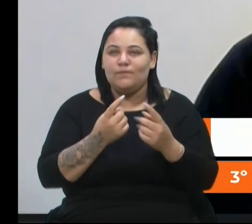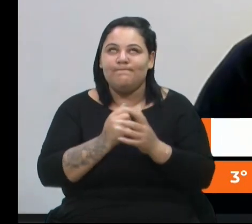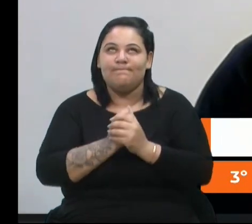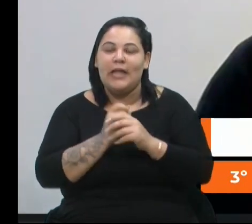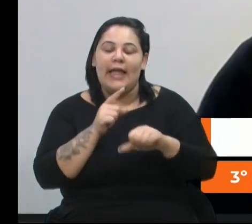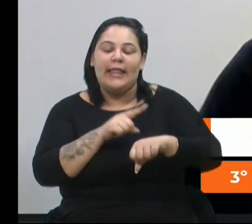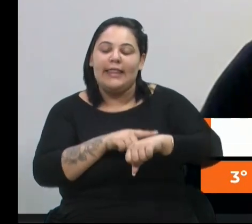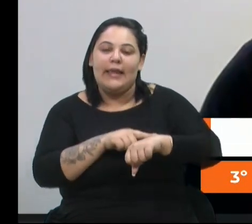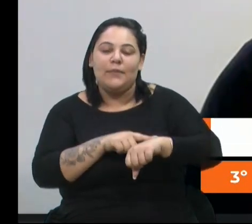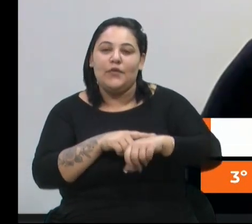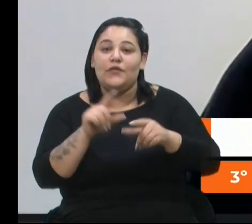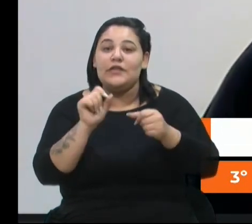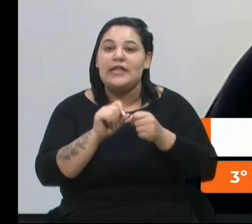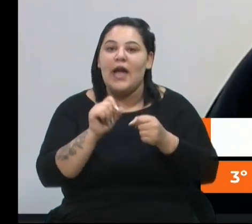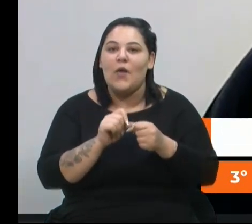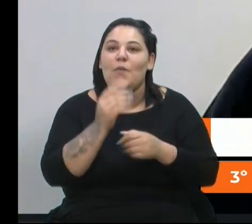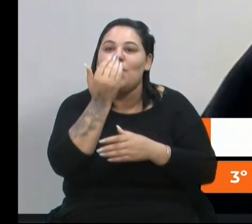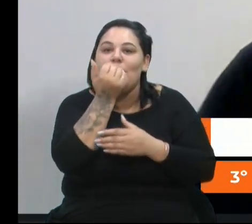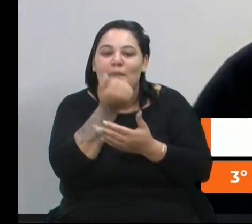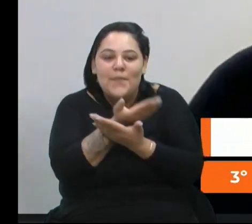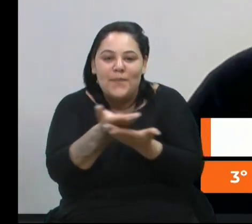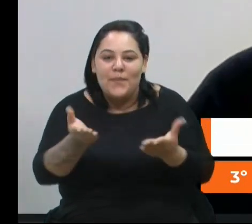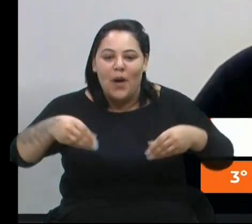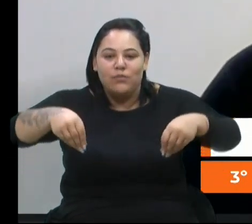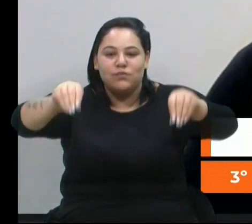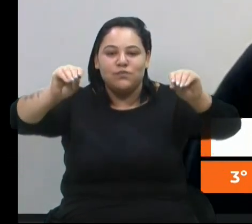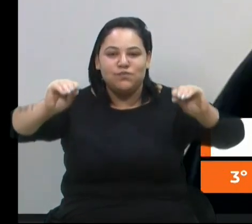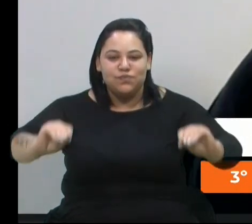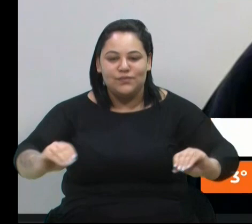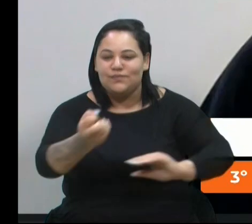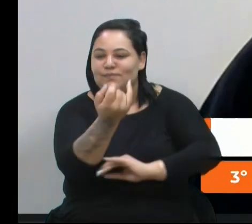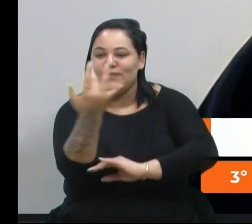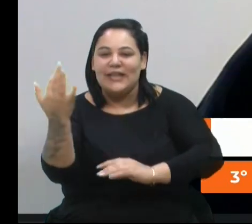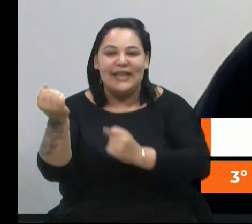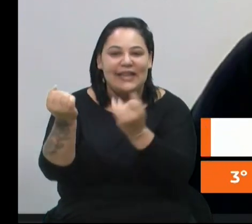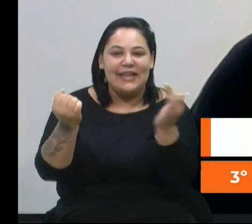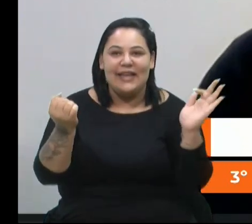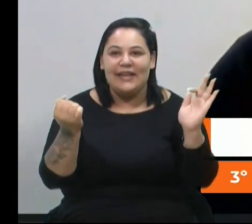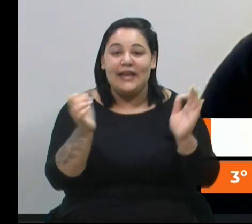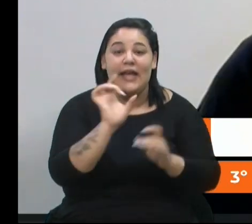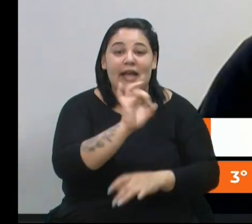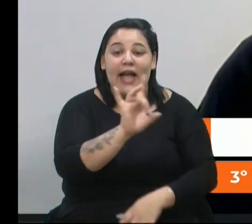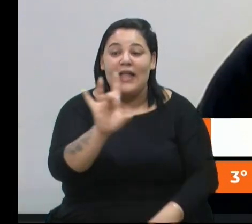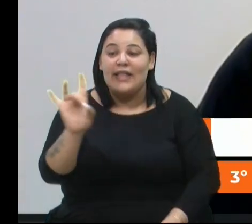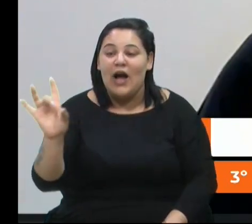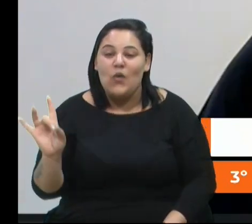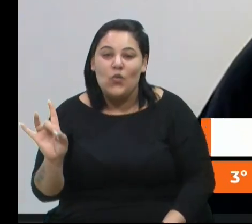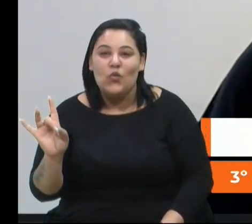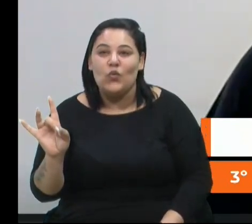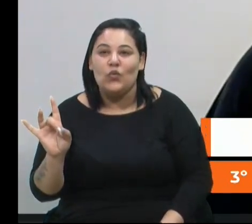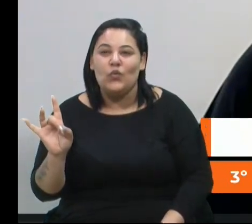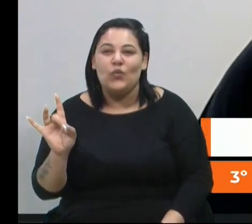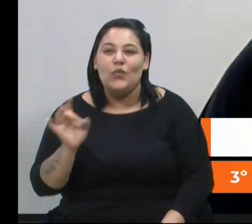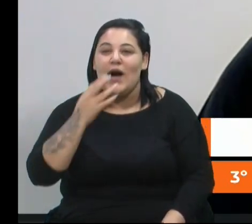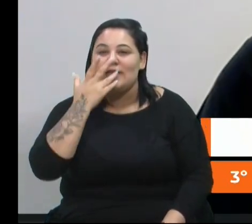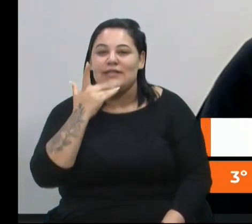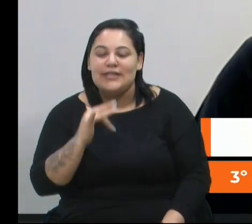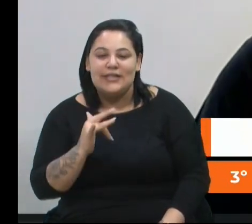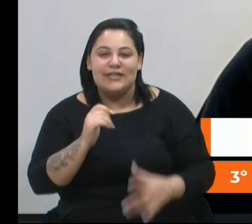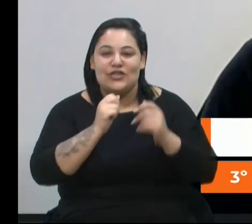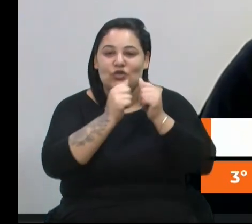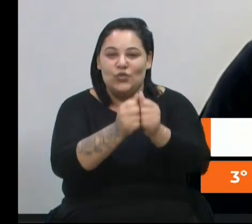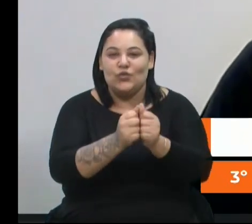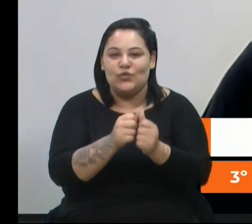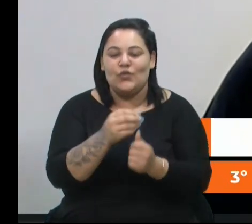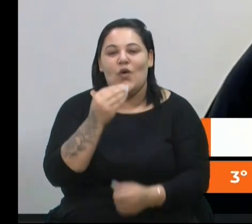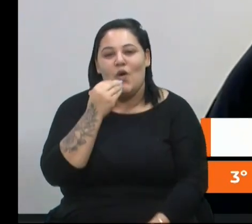piquenique com as famílias de superdotados e superdotadas, e aí cada um no seu nicho, as crianças com as crianças, só que